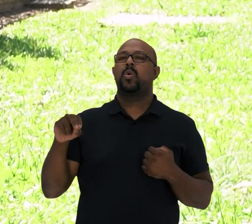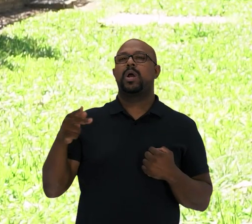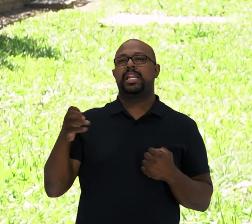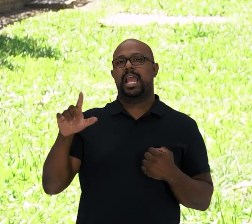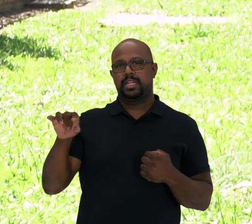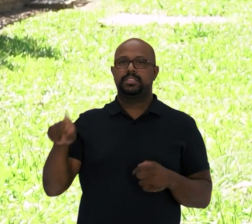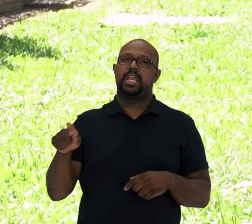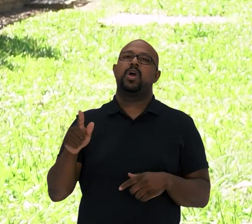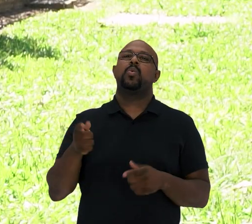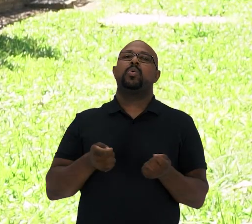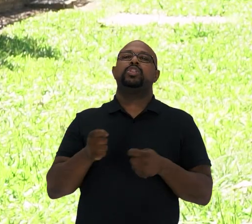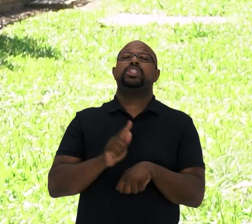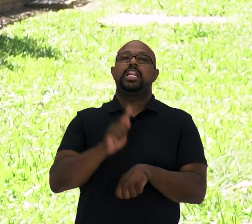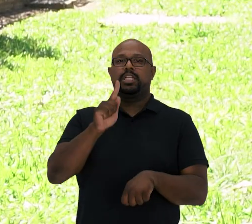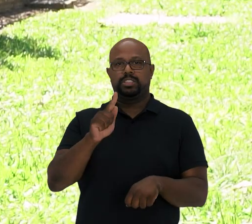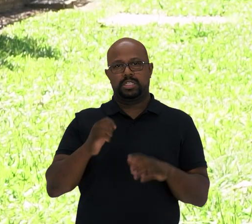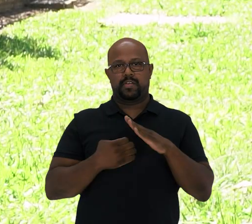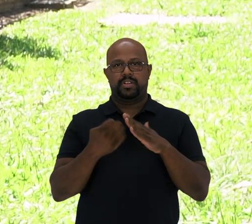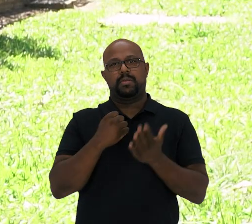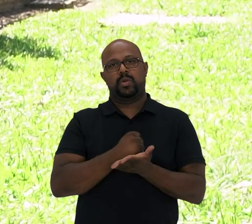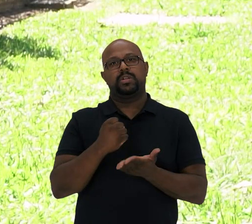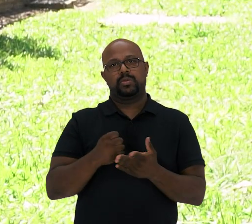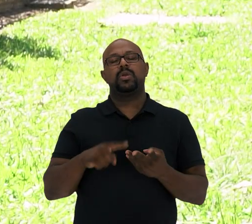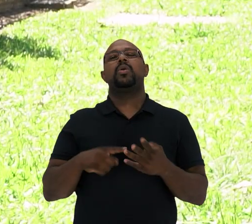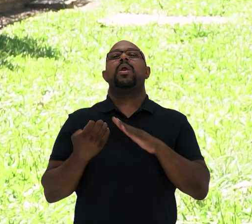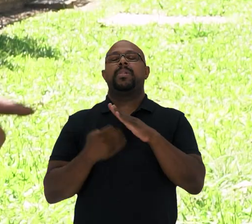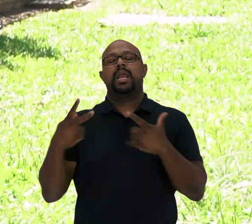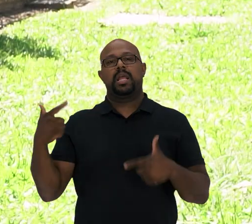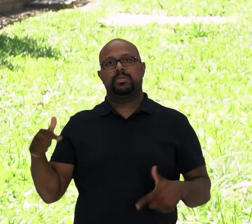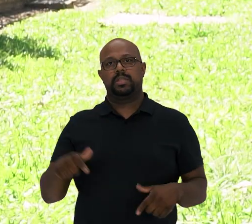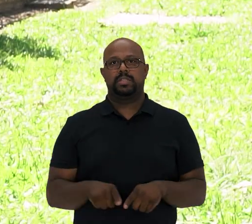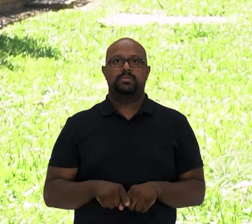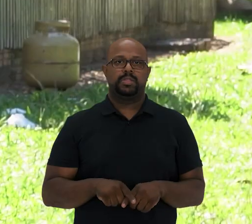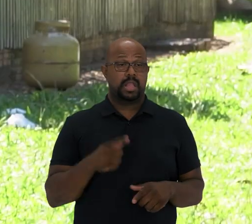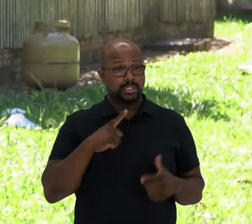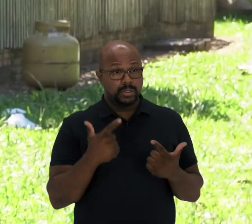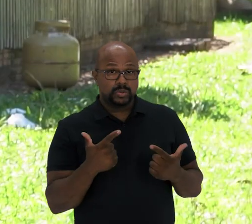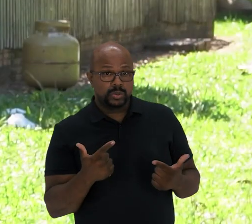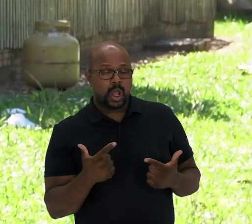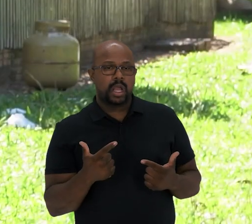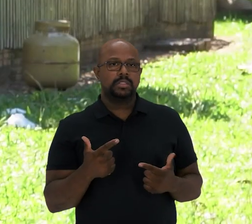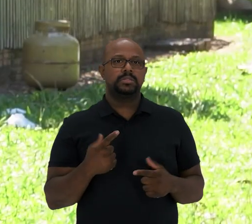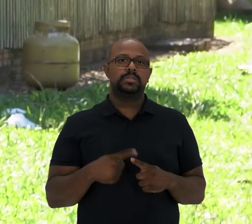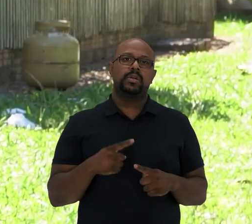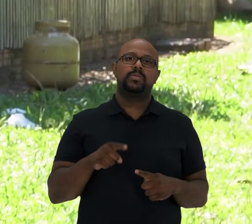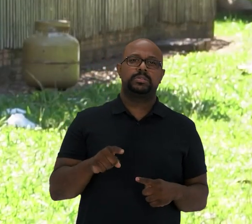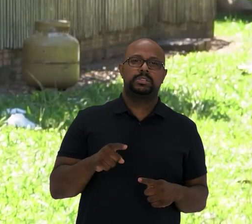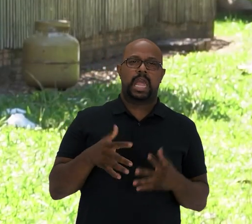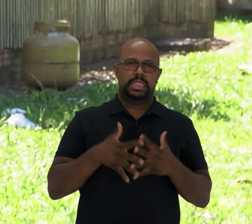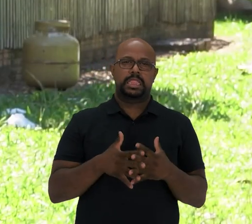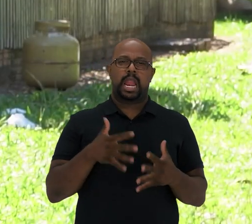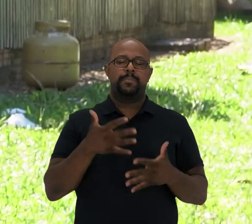e o Ornélio Tirelli, que era o gerente da firma que me contratou, e o empregado dele, os outros não. O senhor acha que deu sorte por ter isso na terra